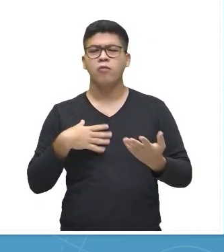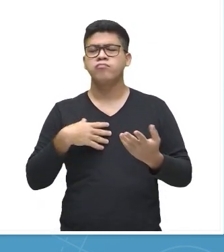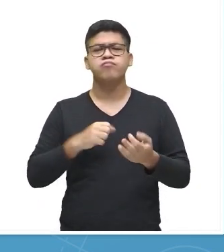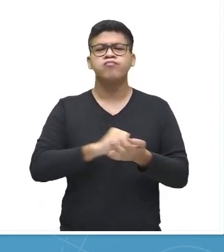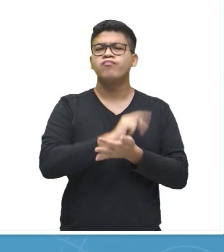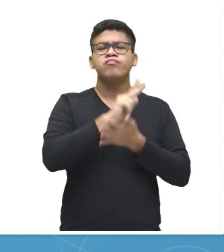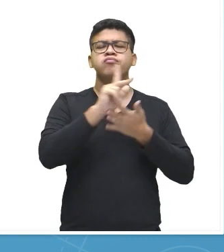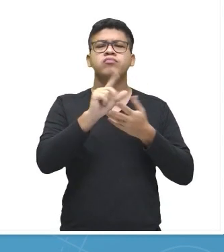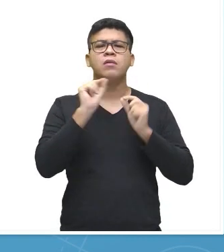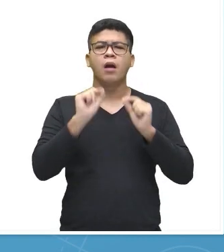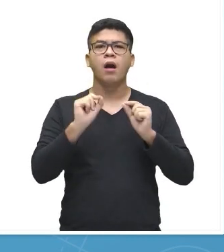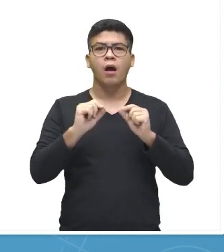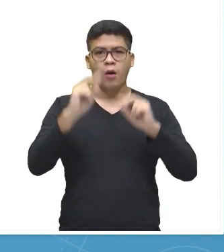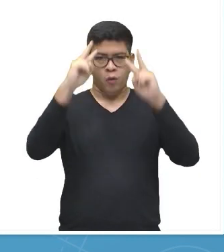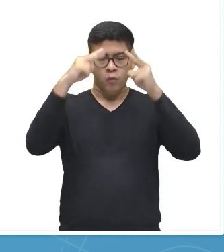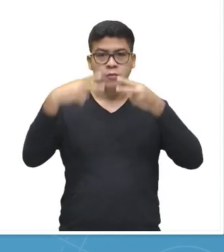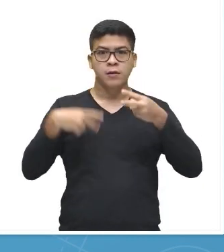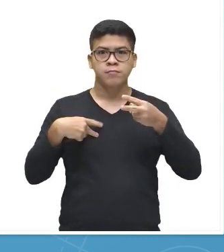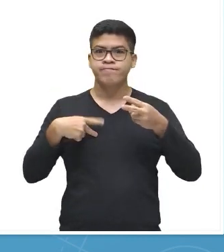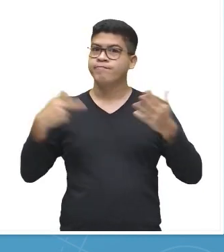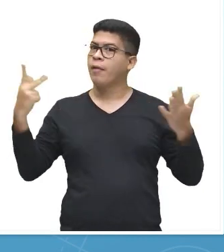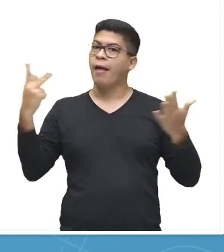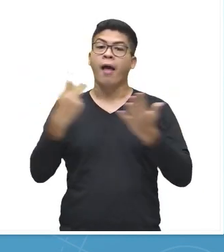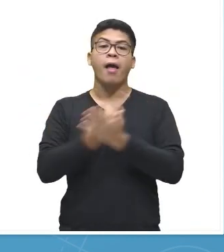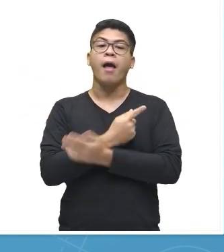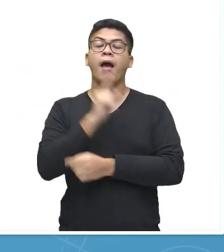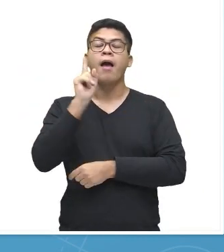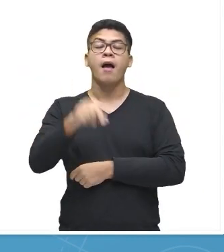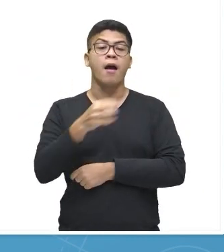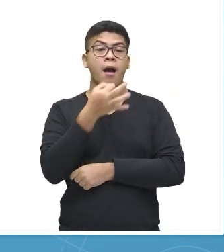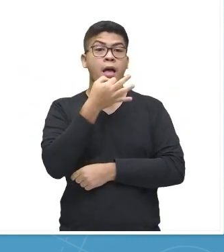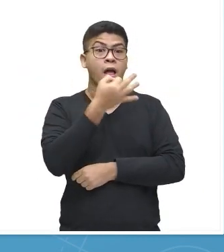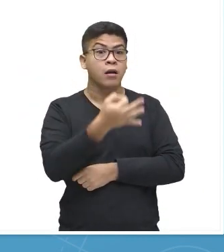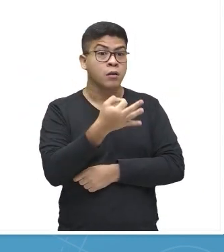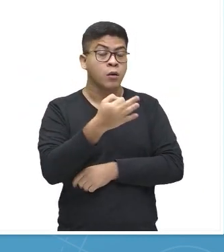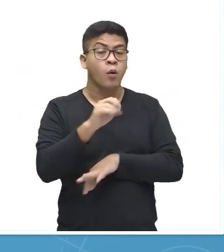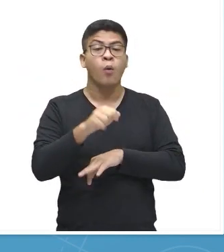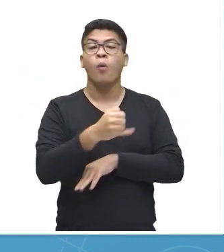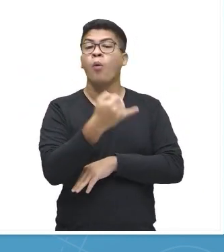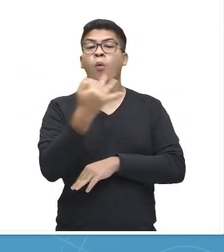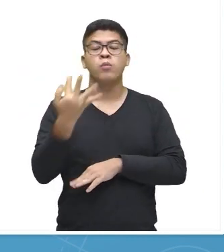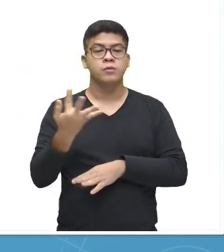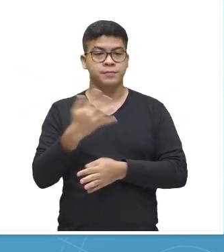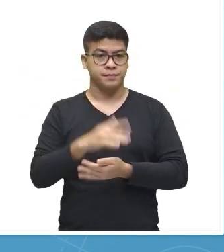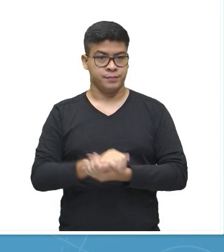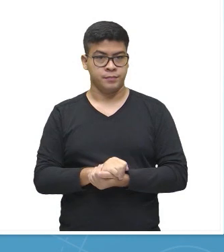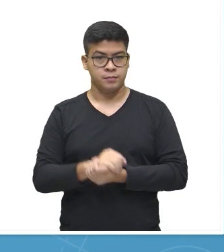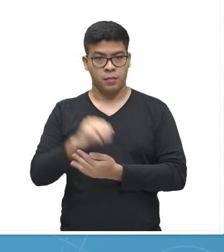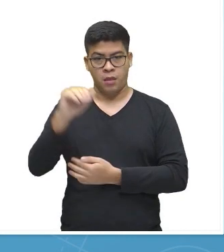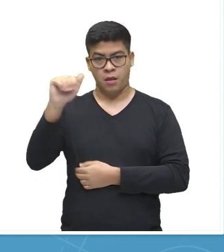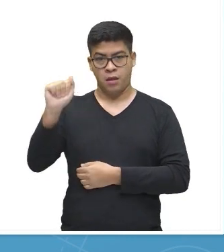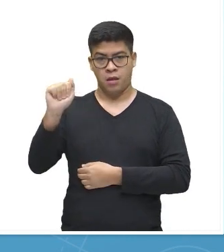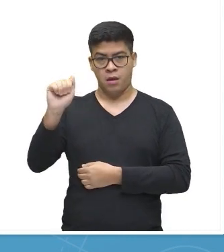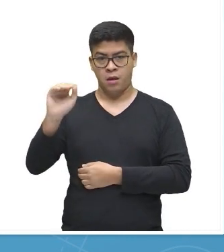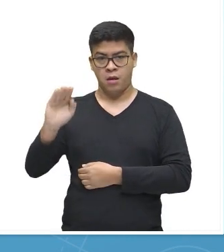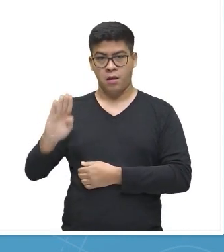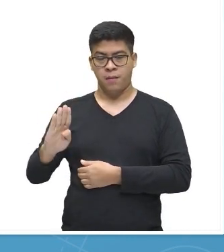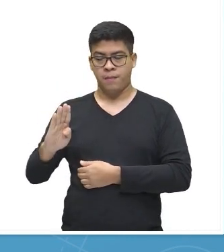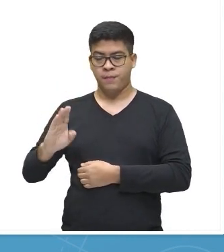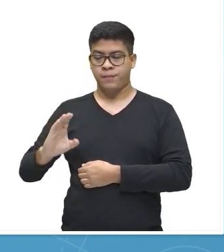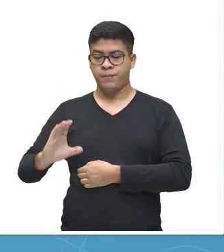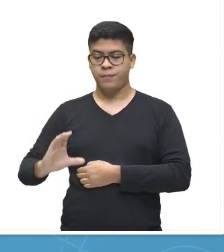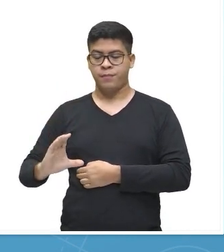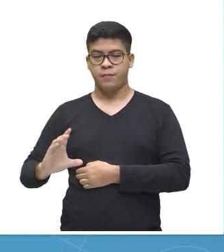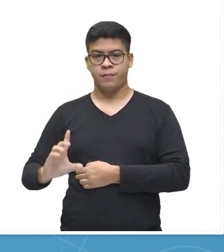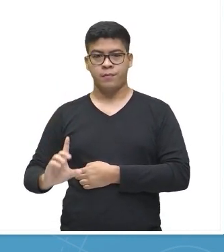dimensões humanas, é incorreto afirmar que letra A, letra B, letra